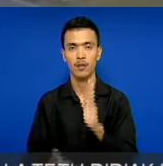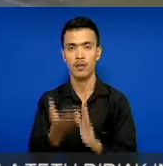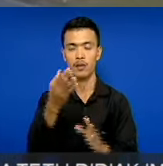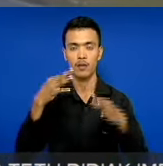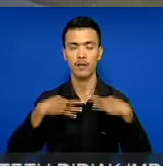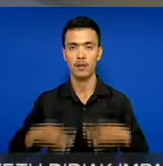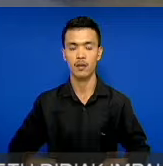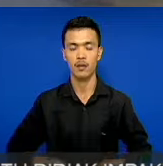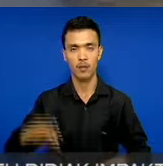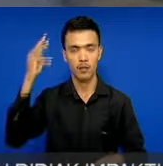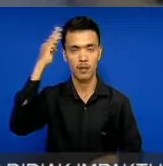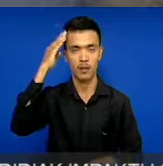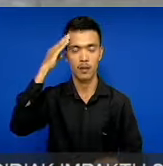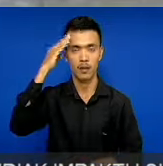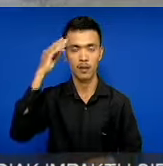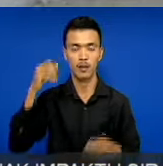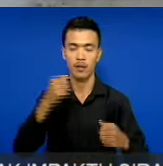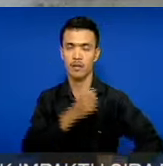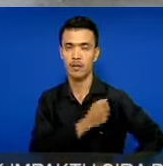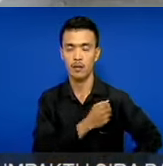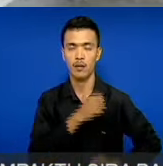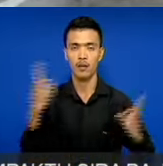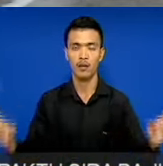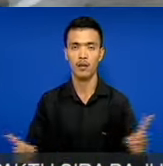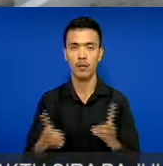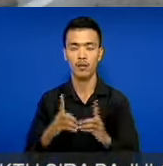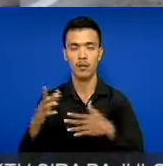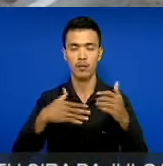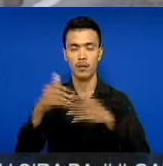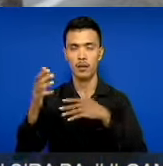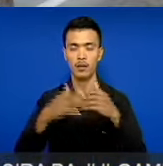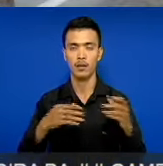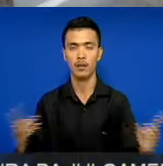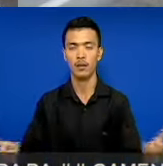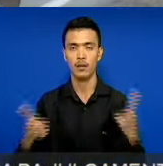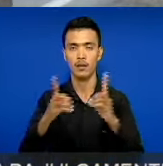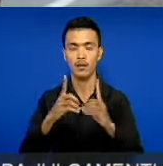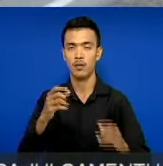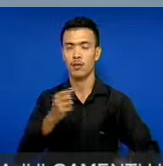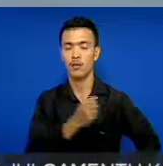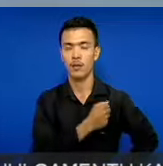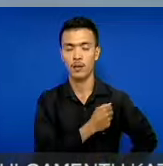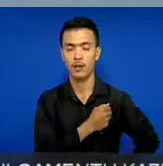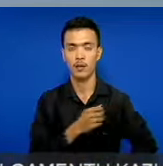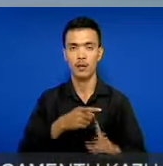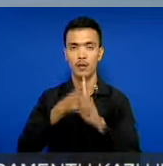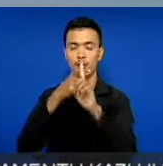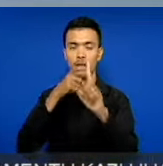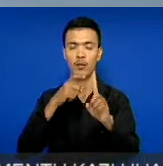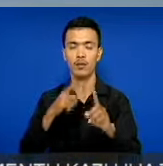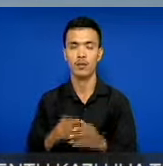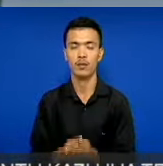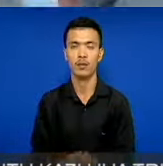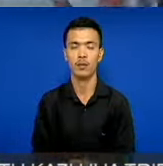no mental Força Armada, rodea soro qualquer situação. Exército Militar Hirakne, mai husi componente